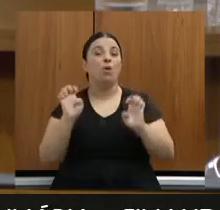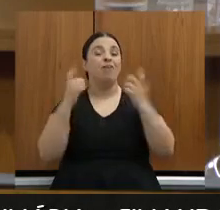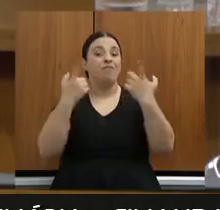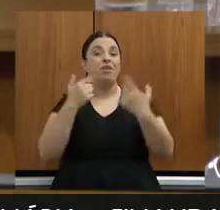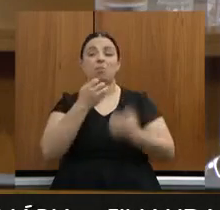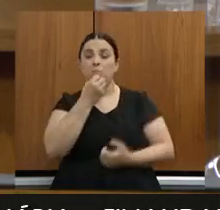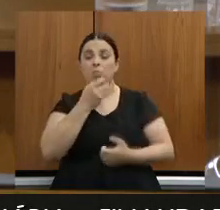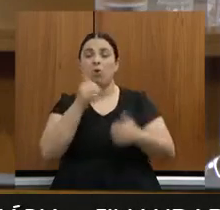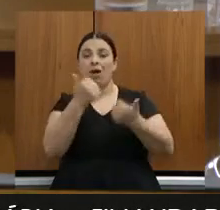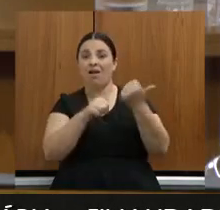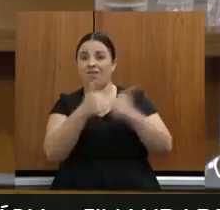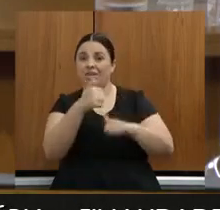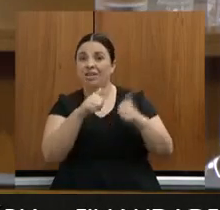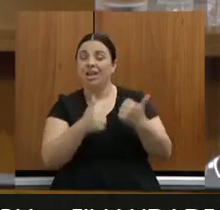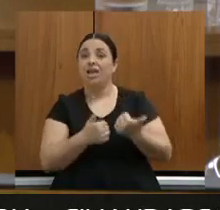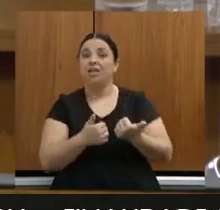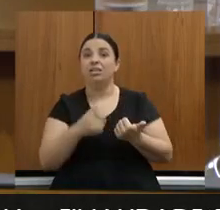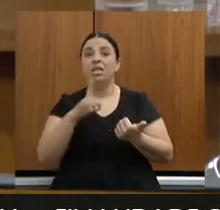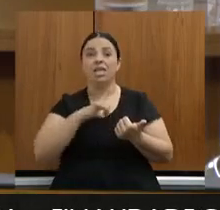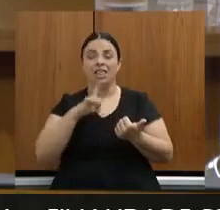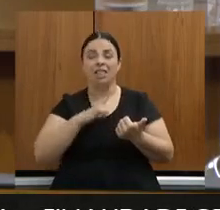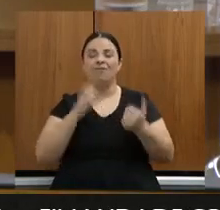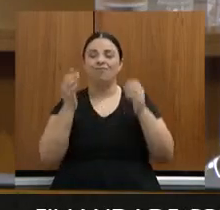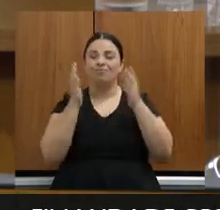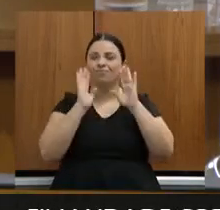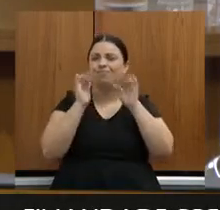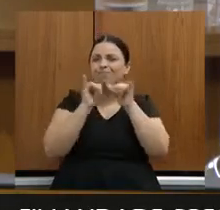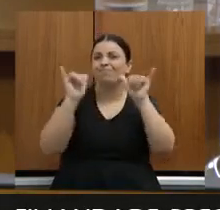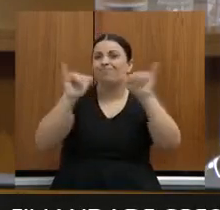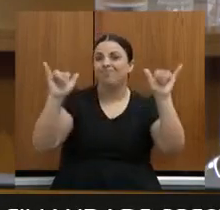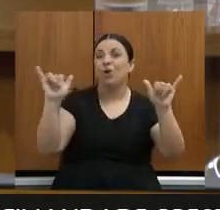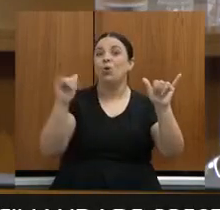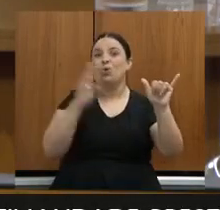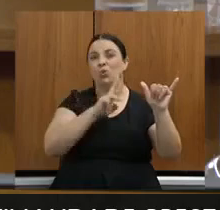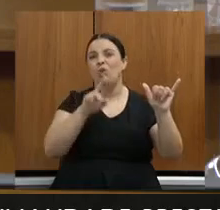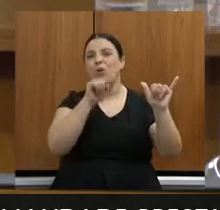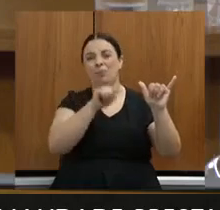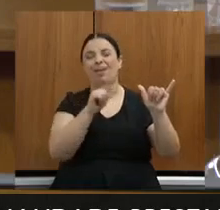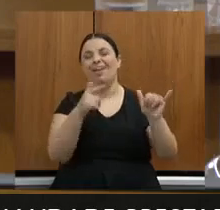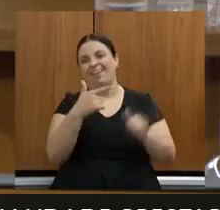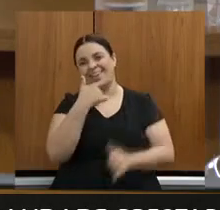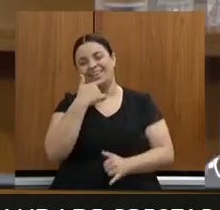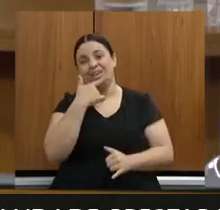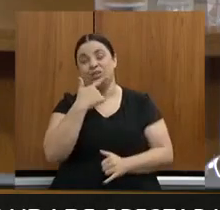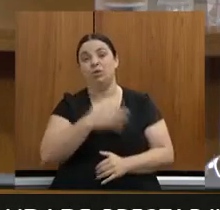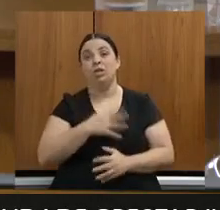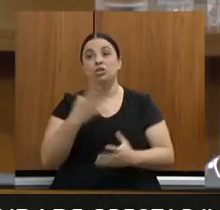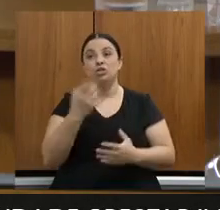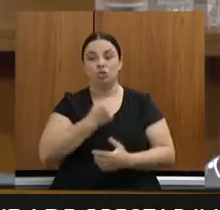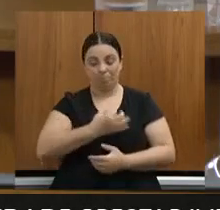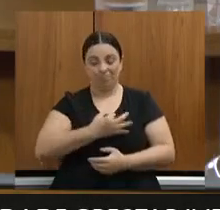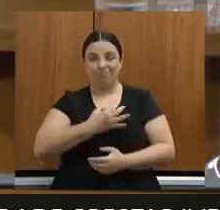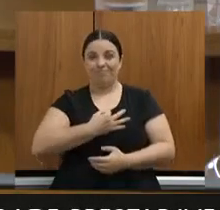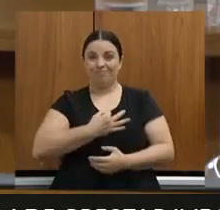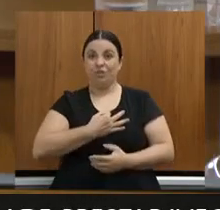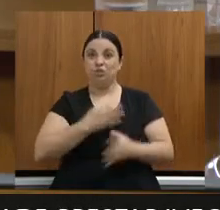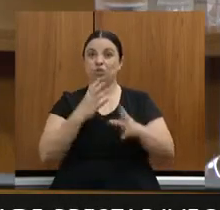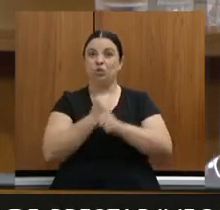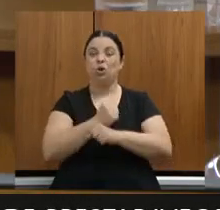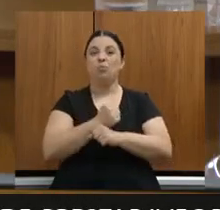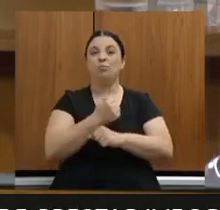trouxe mais uma vez o nome do queijo e de um total de 118 medalhas desse concurso